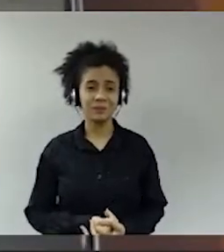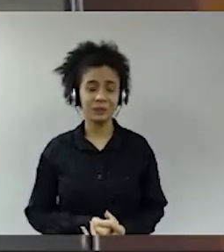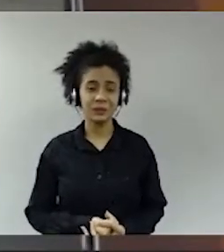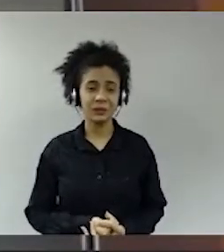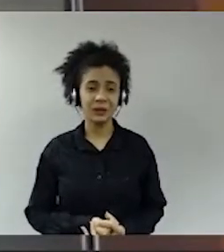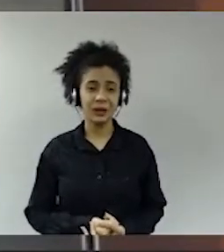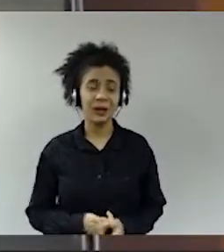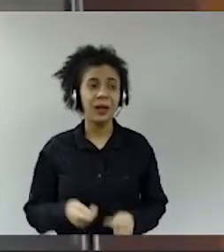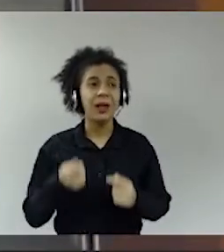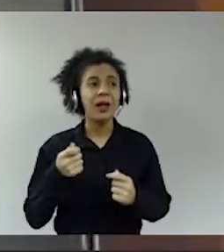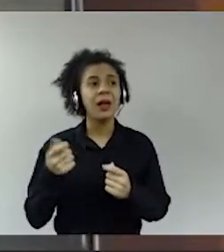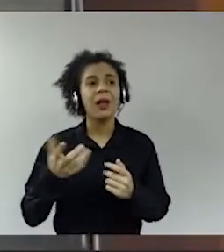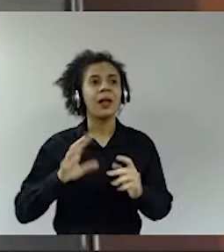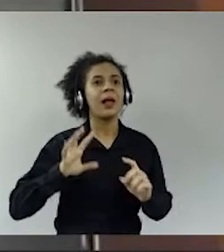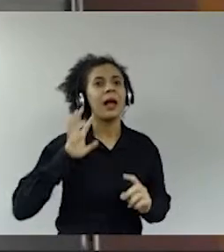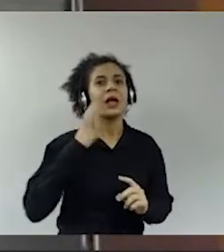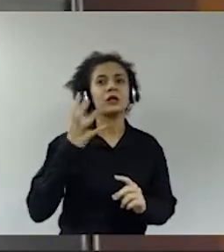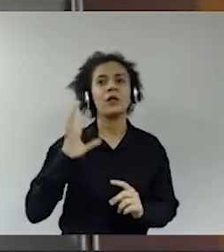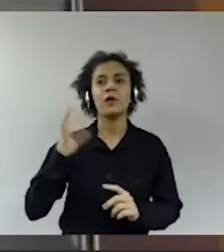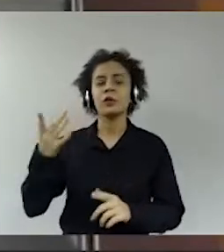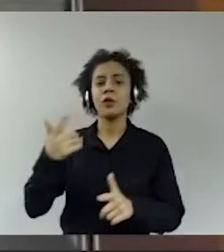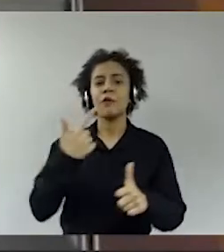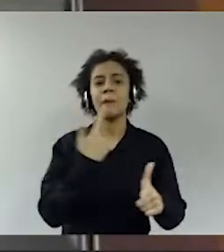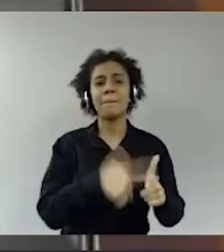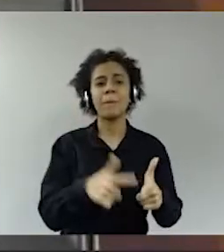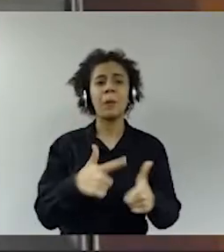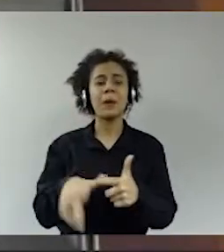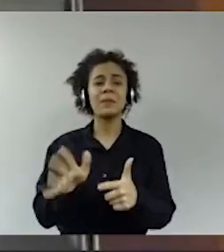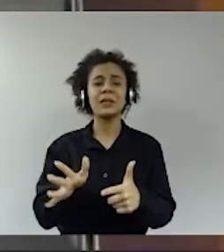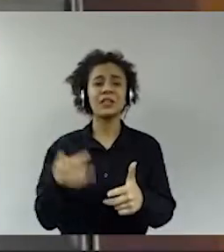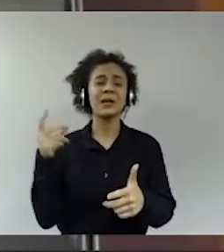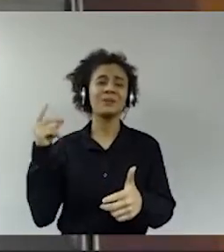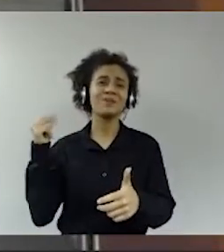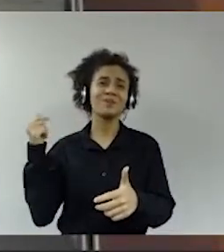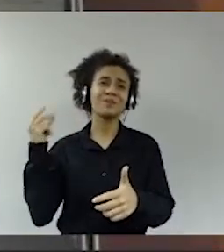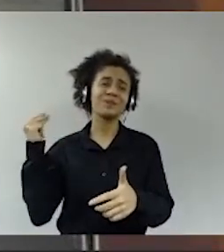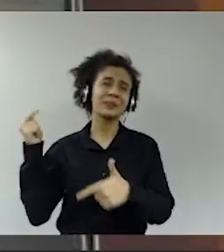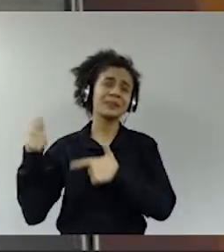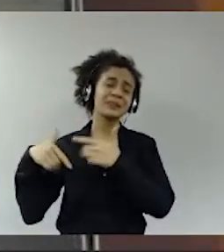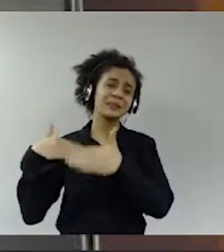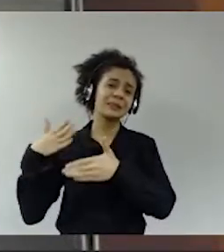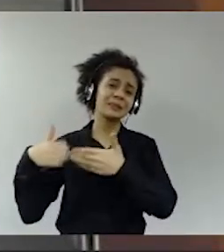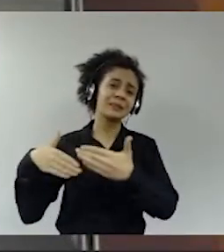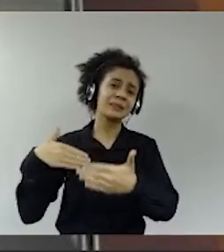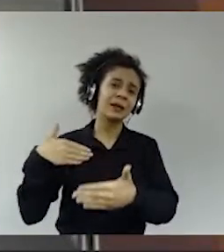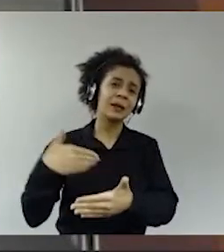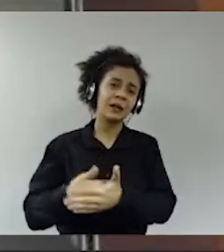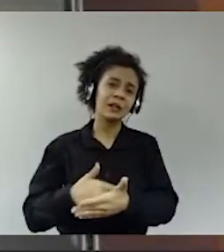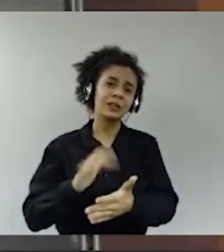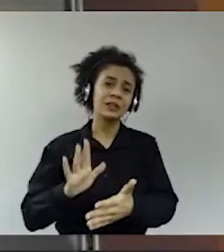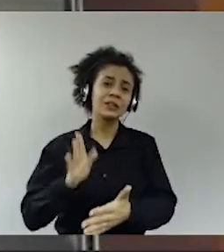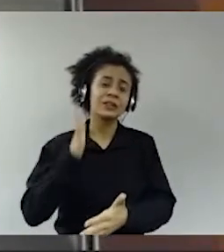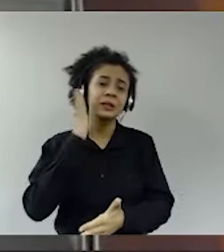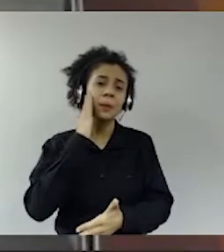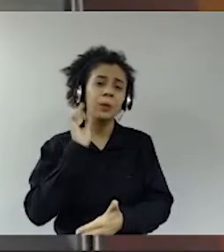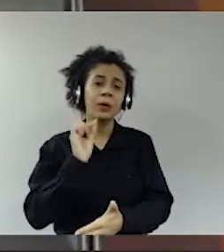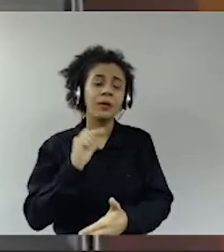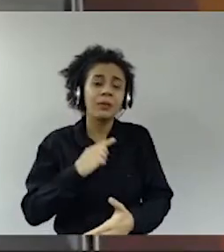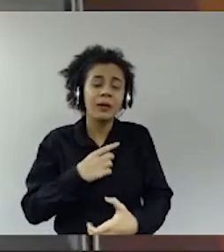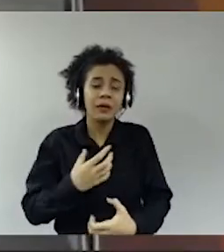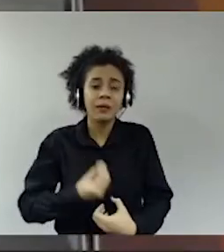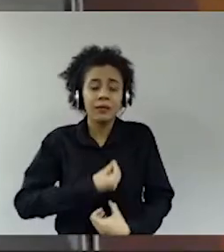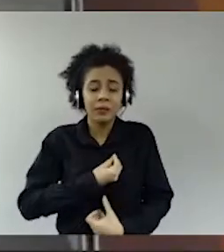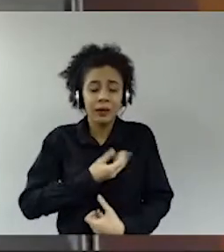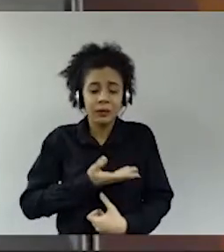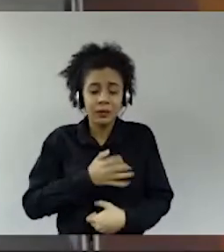tentar resolver problemas permanentes quando se está temporariamente